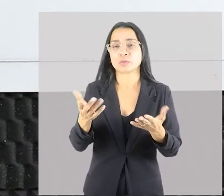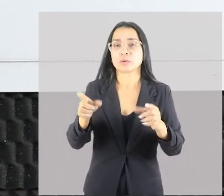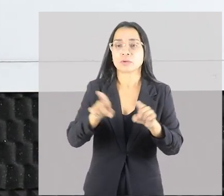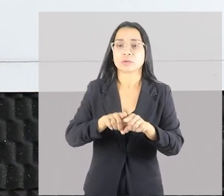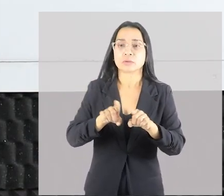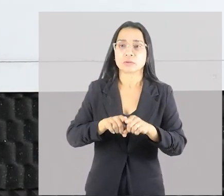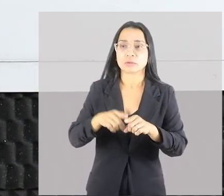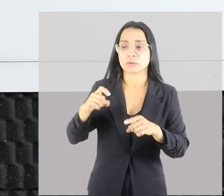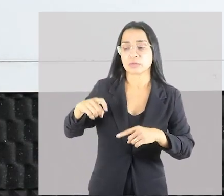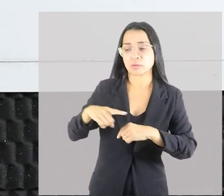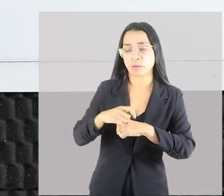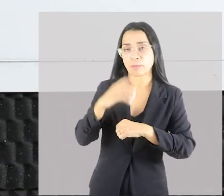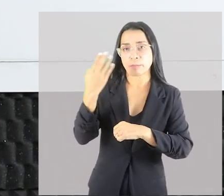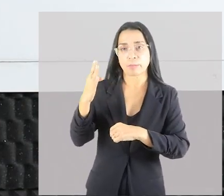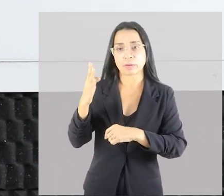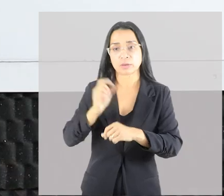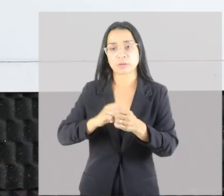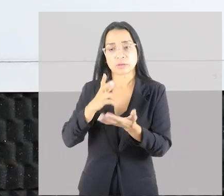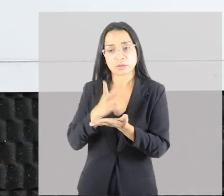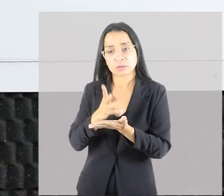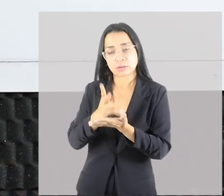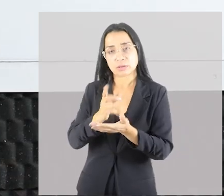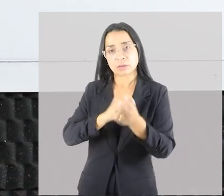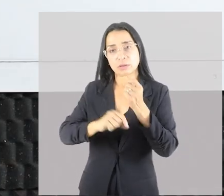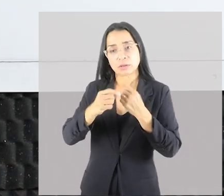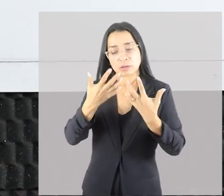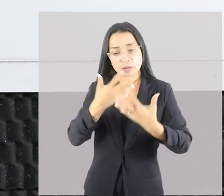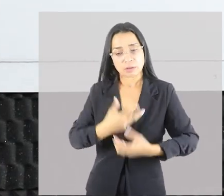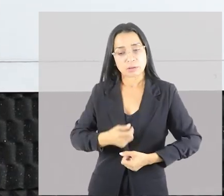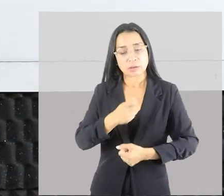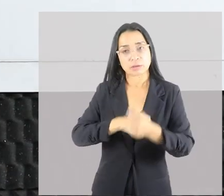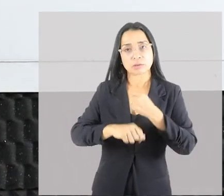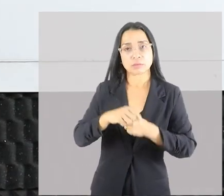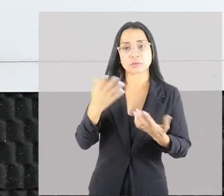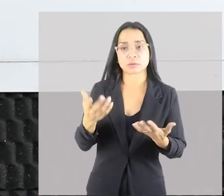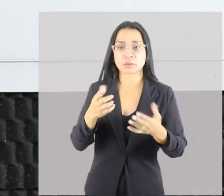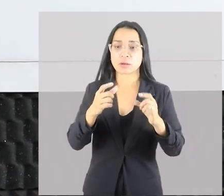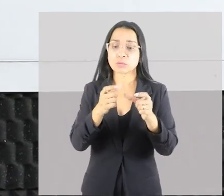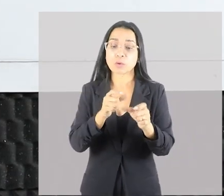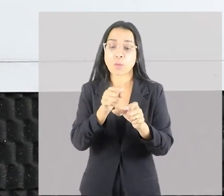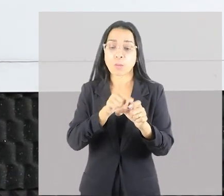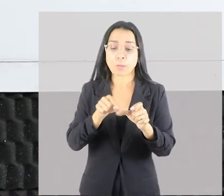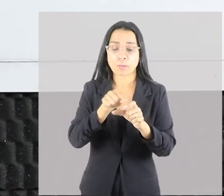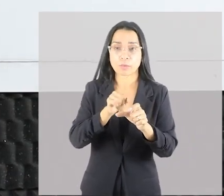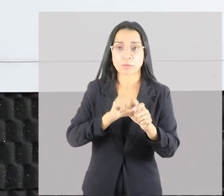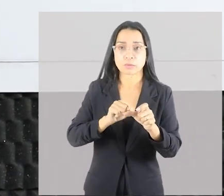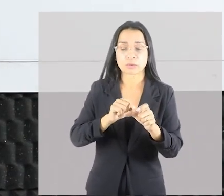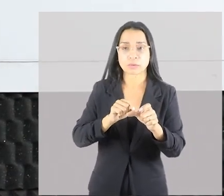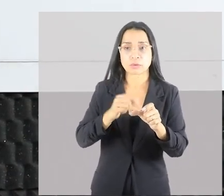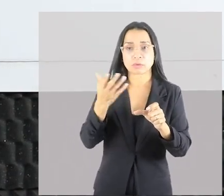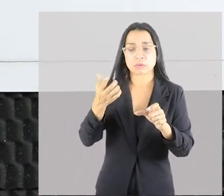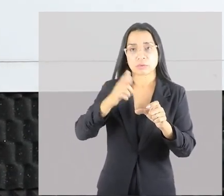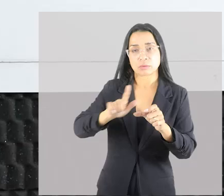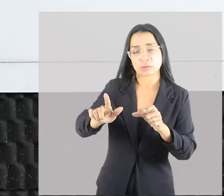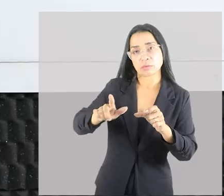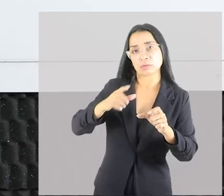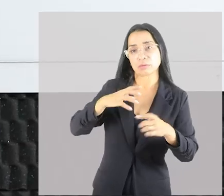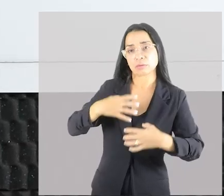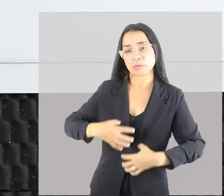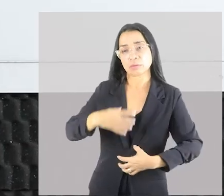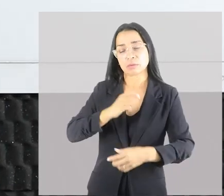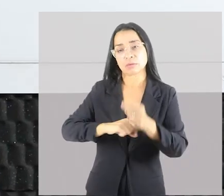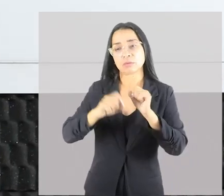através de uma bactéria, e sempre dessa recepção de um fragmento de material genético de outro